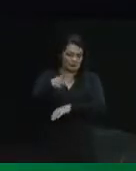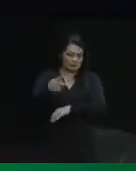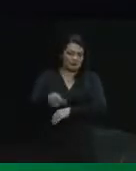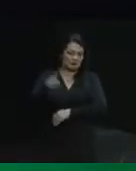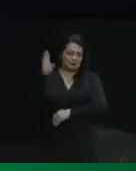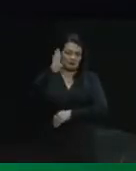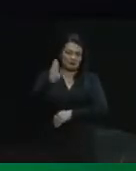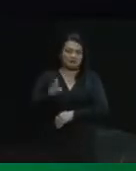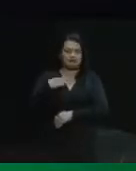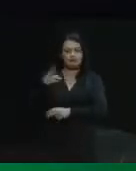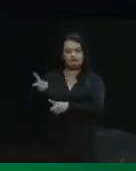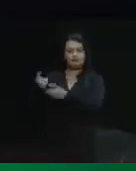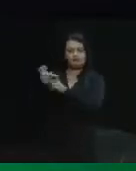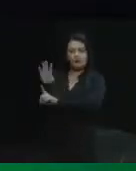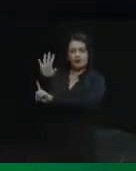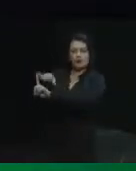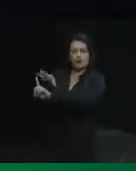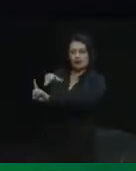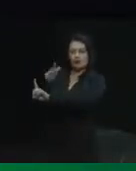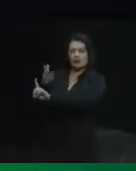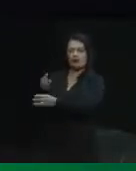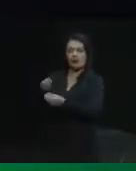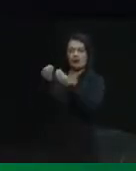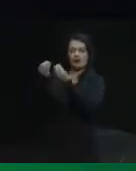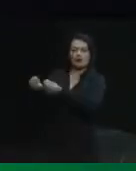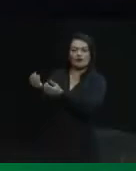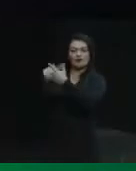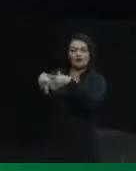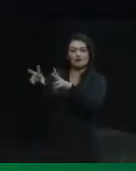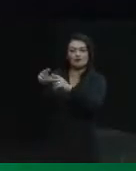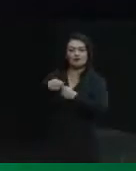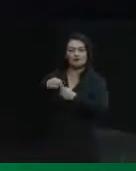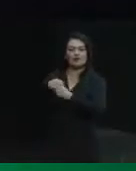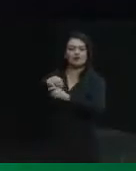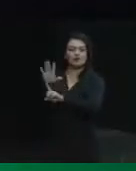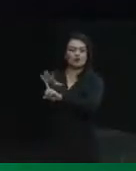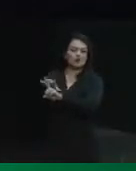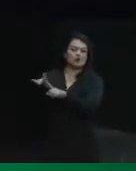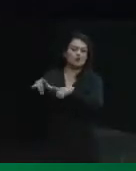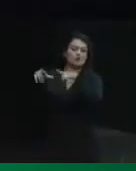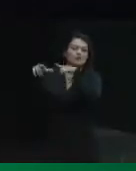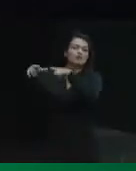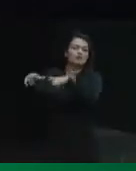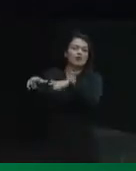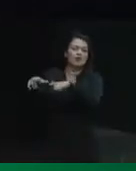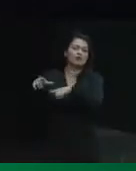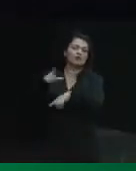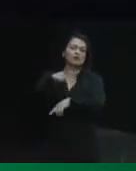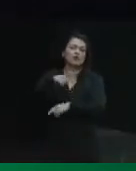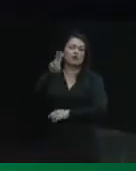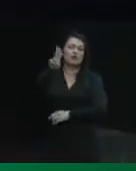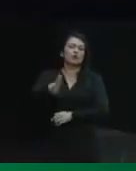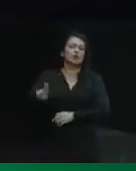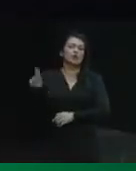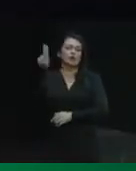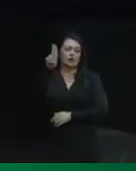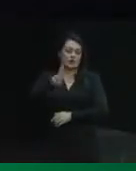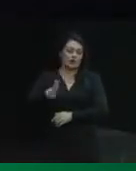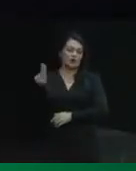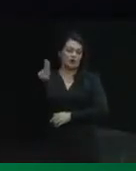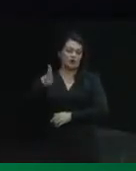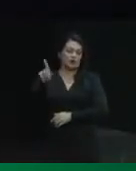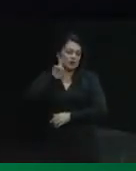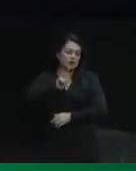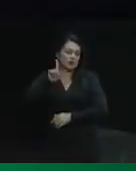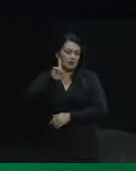e atividade acadêmica, recebeu o título de doutor honoris causa da Universidade de Notre Dame, nos